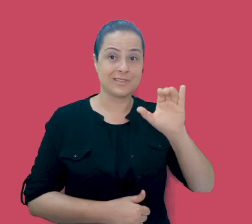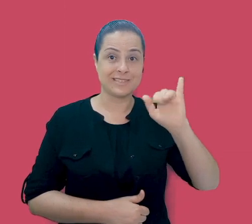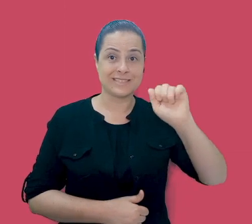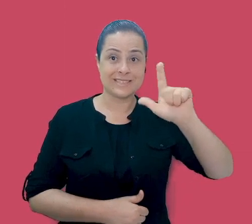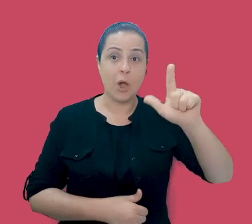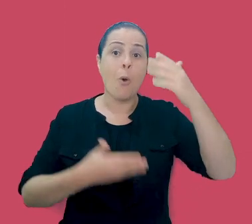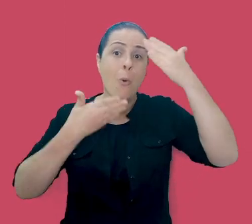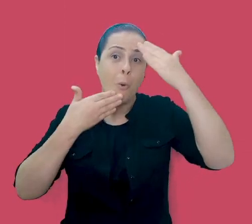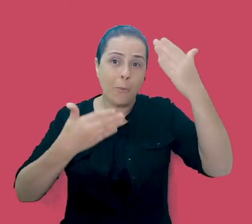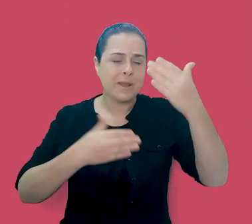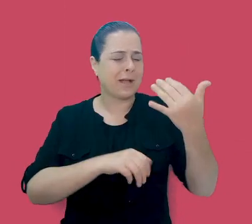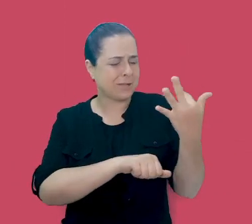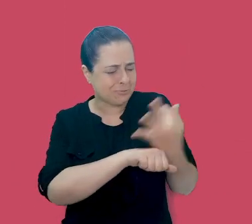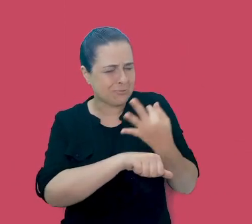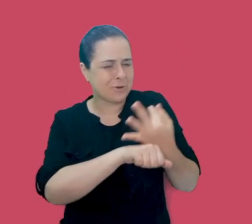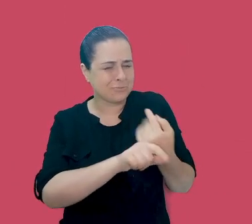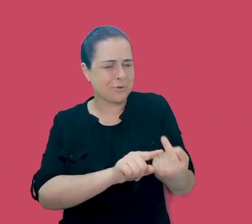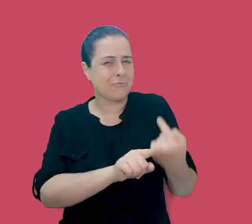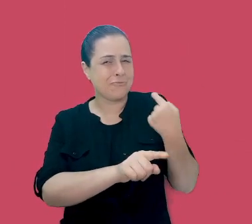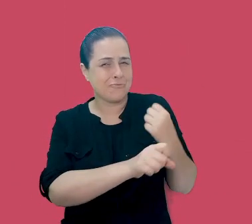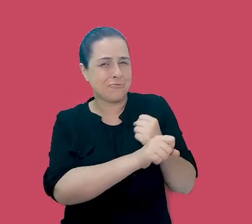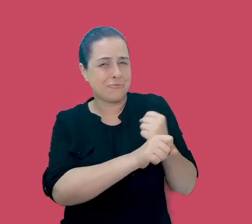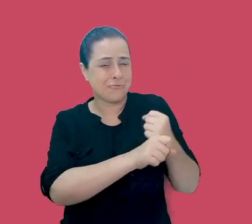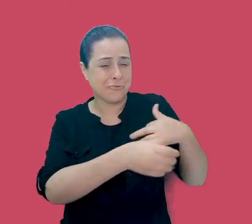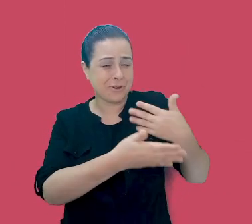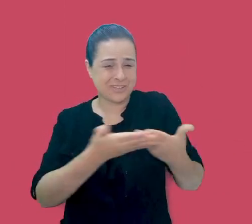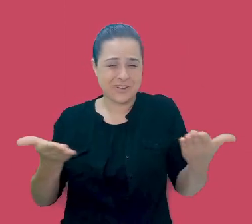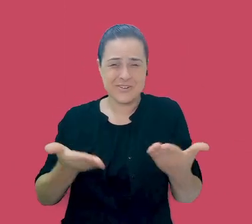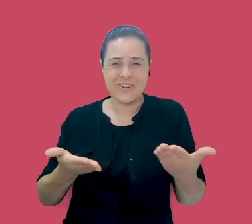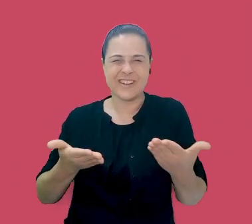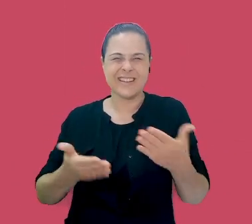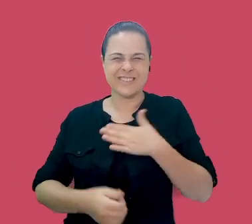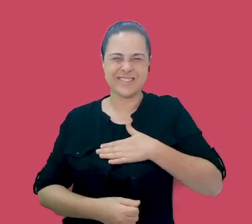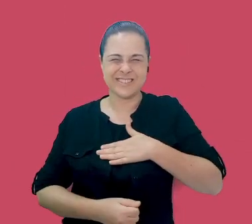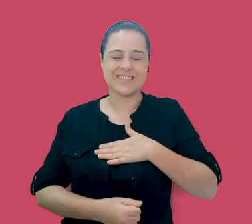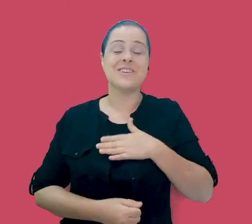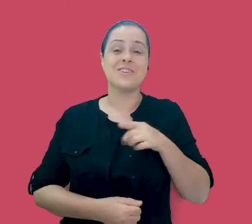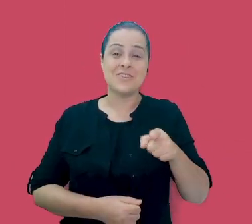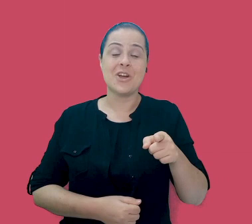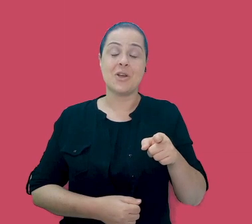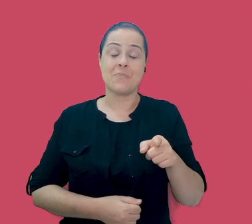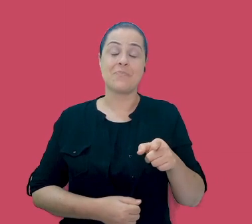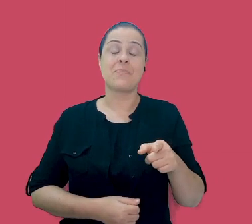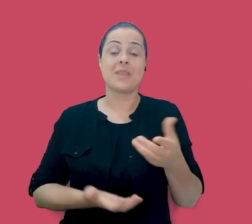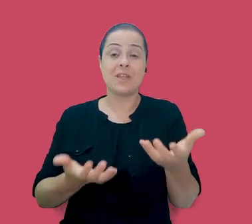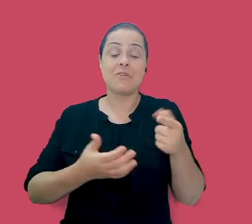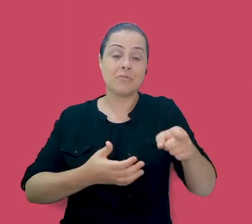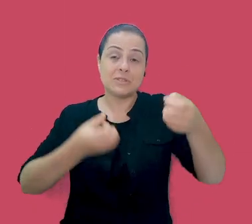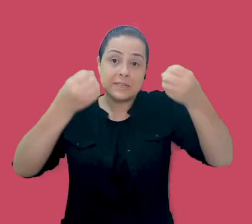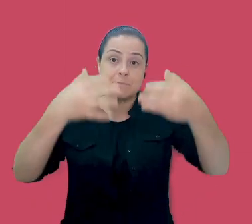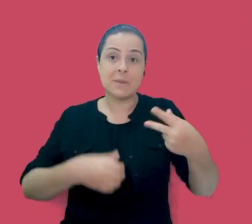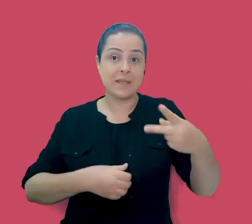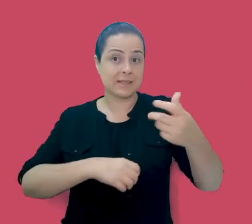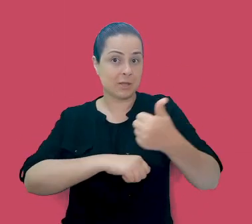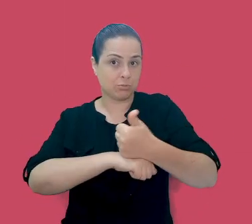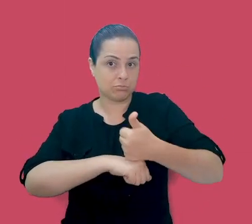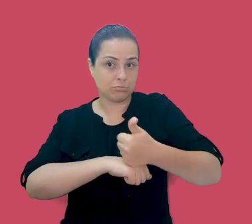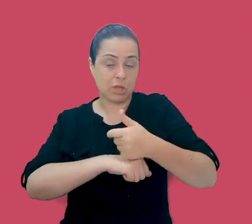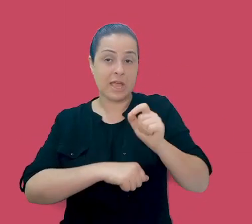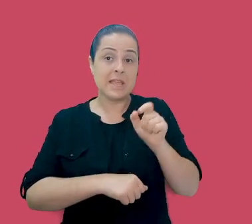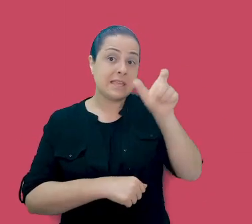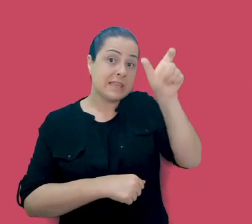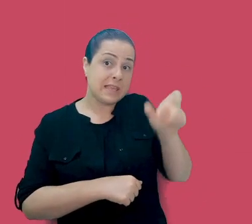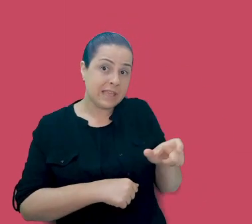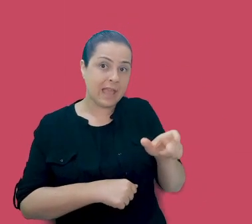tempo. Queria só que você tivesse a chance, de repente, de falar um pouquinho mais de você, do teu trabalho, e aí a gente já navega